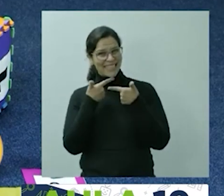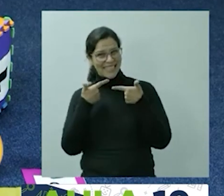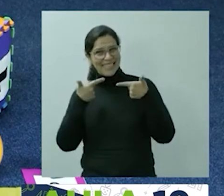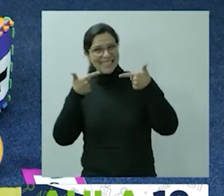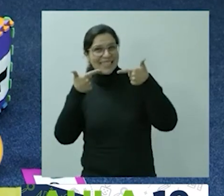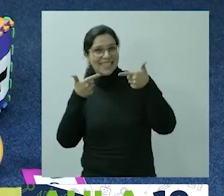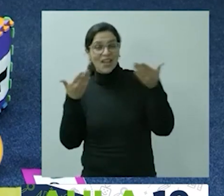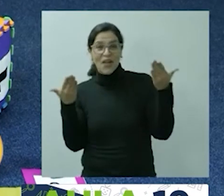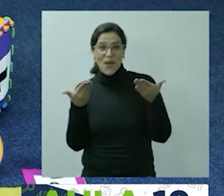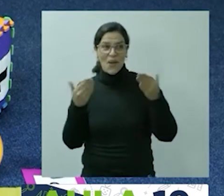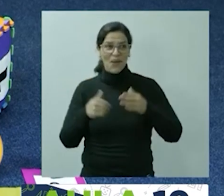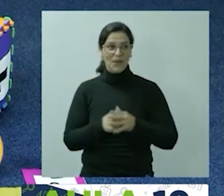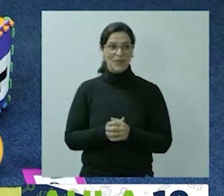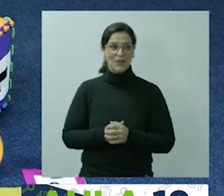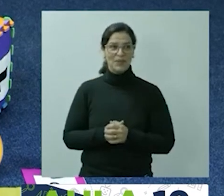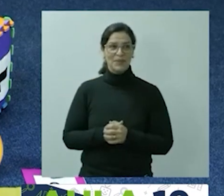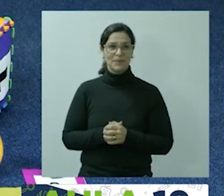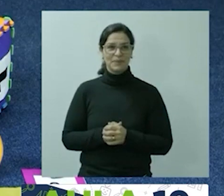essa daqui.